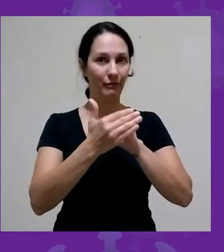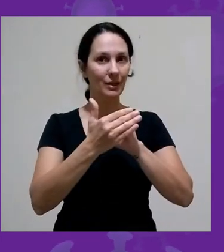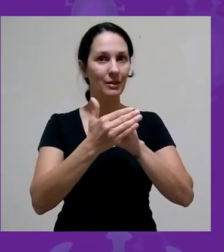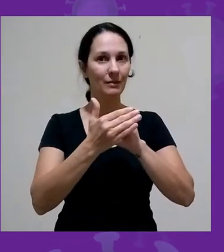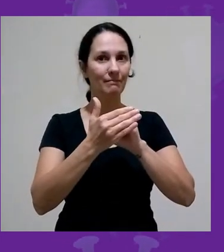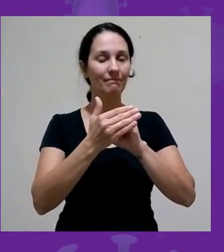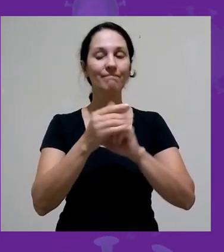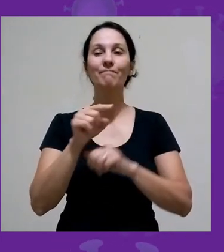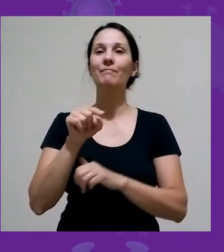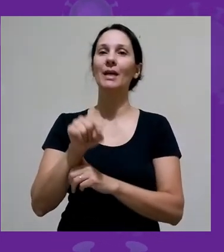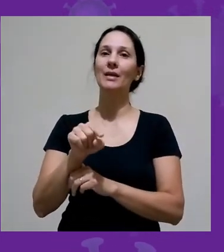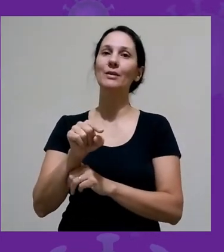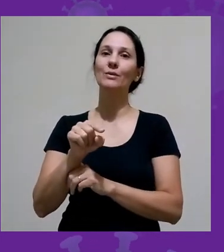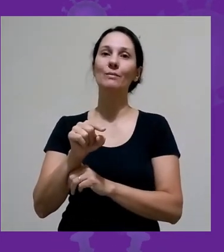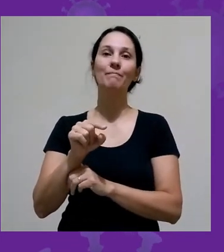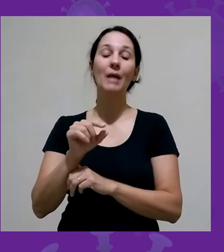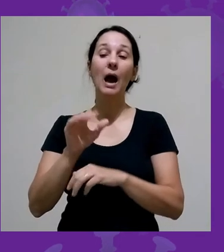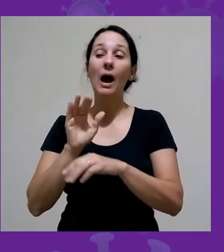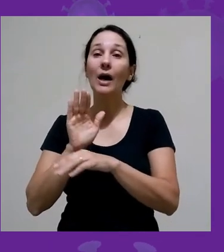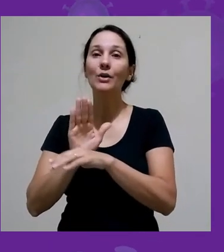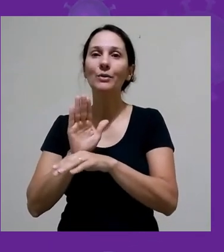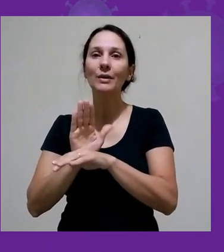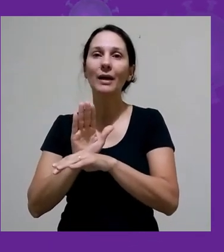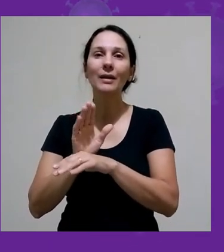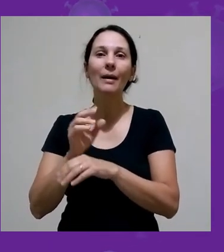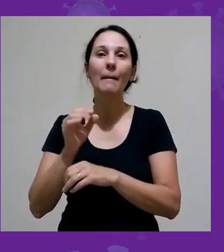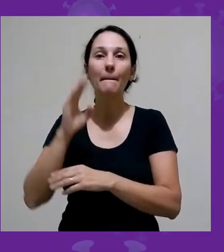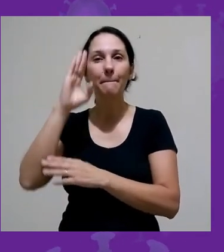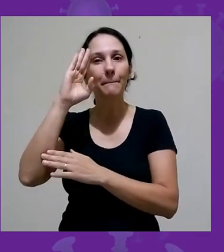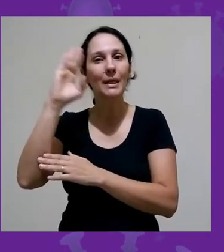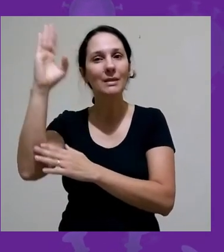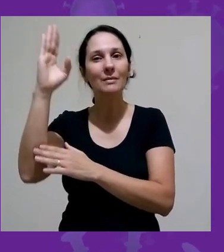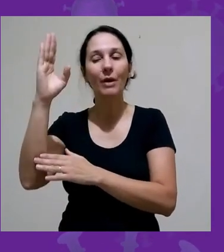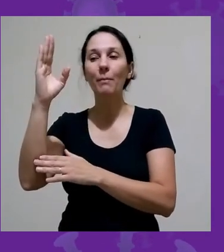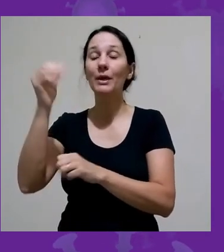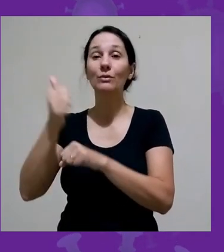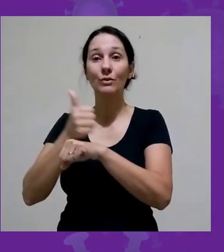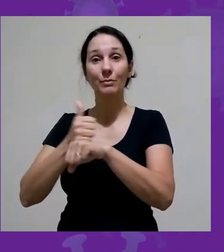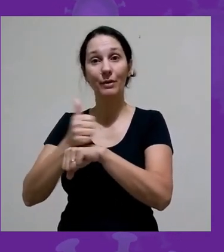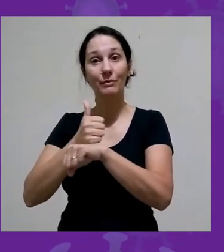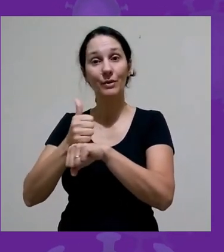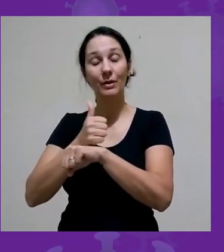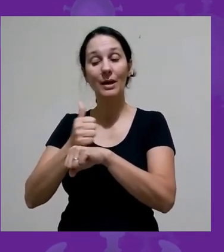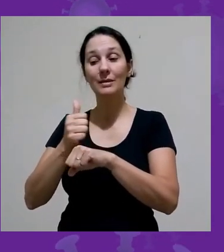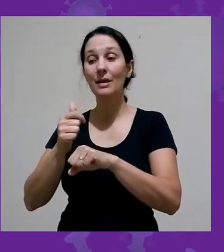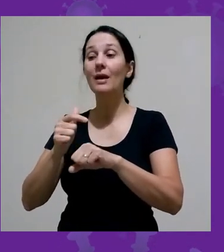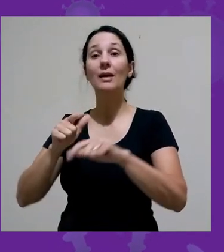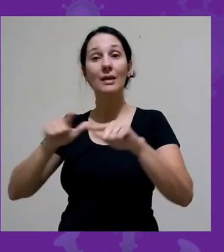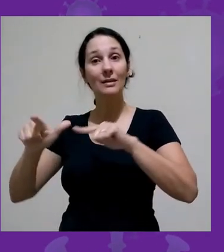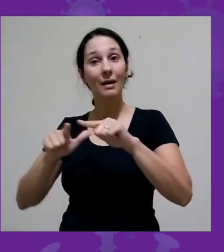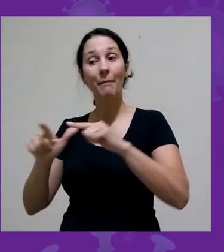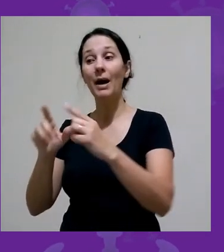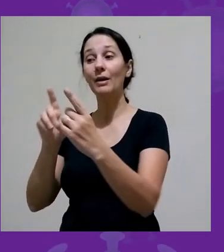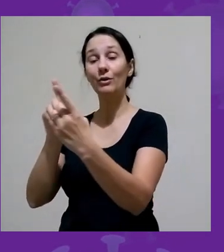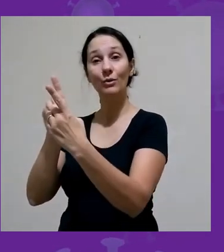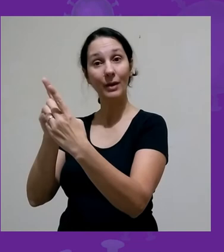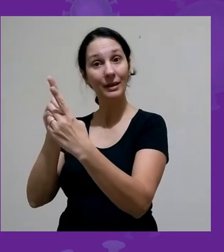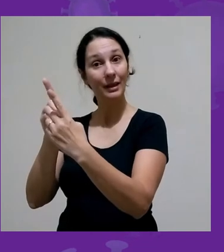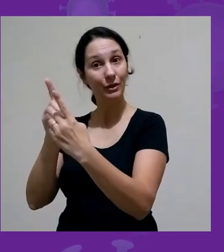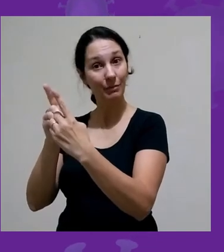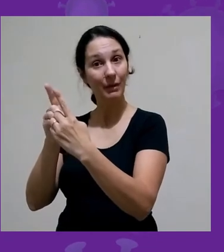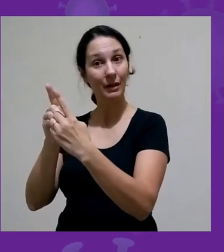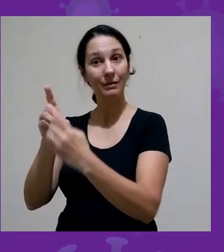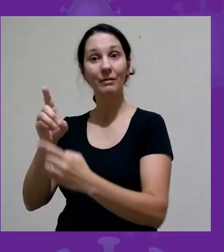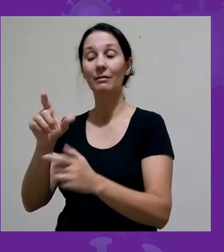a convide isso ajudaria demais os profissionais que estão na ponta do atendimento principalmente o pessoal que tá lá na atenção